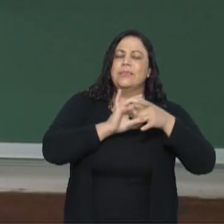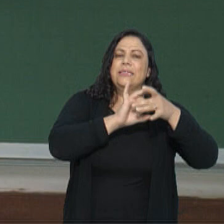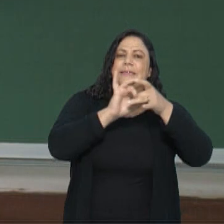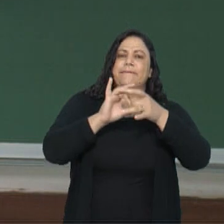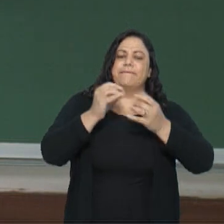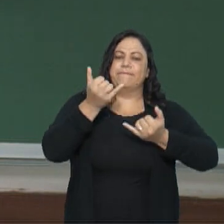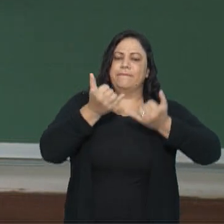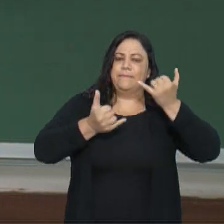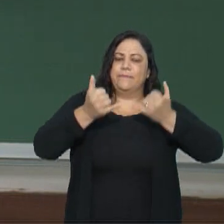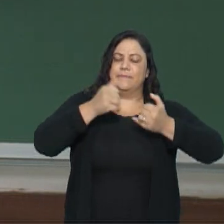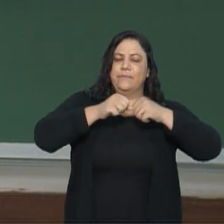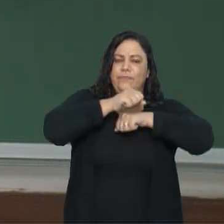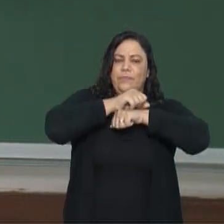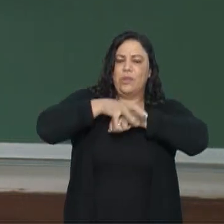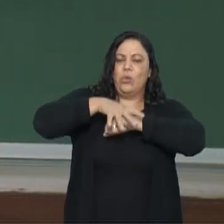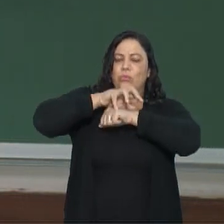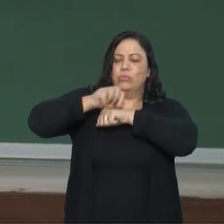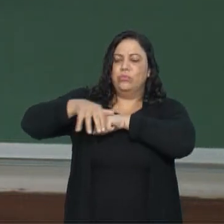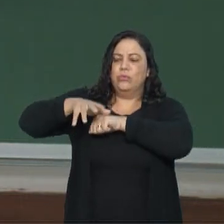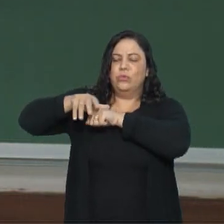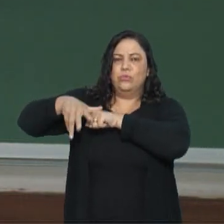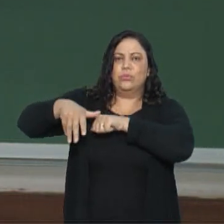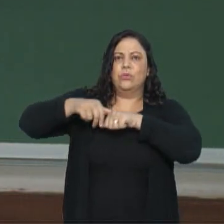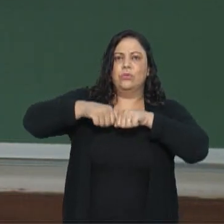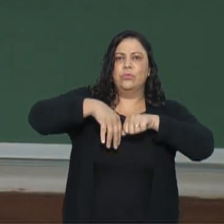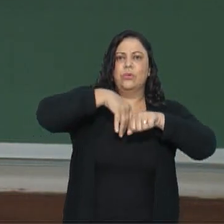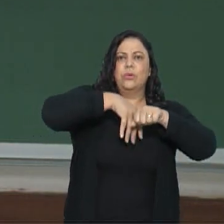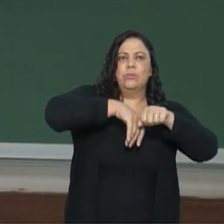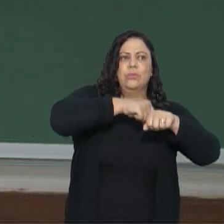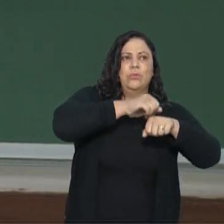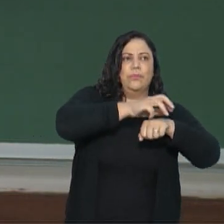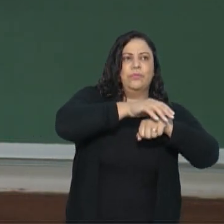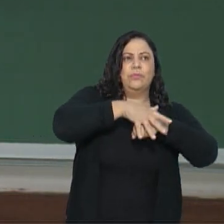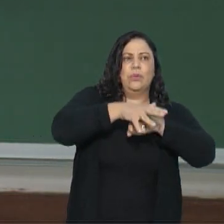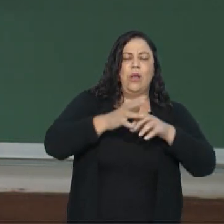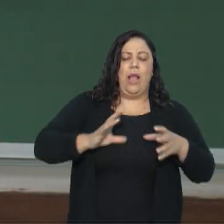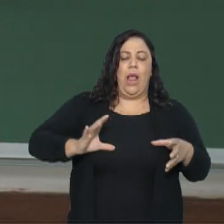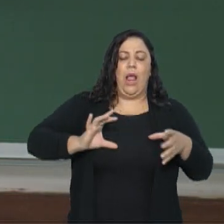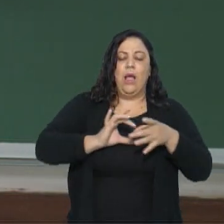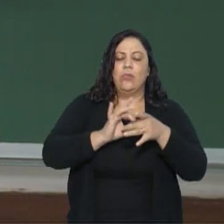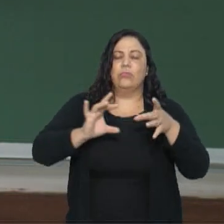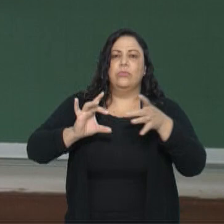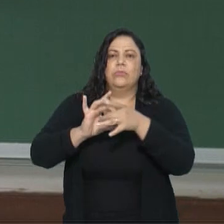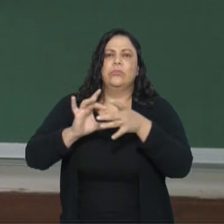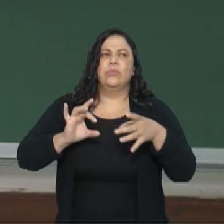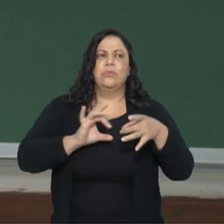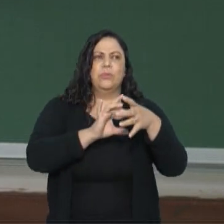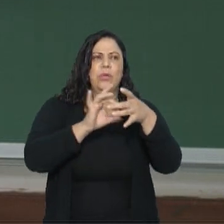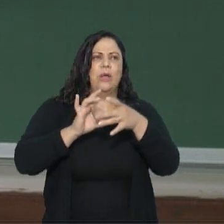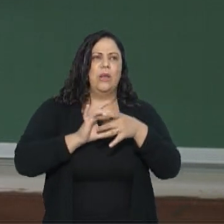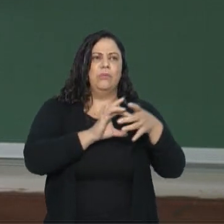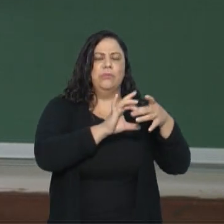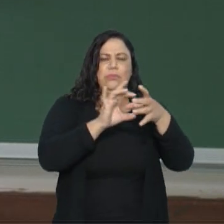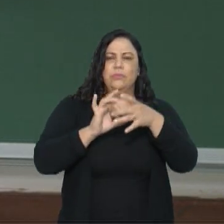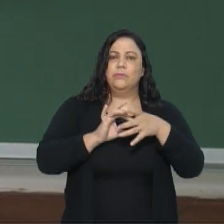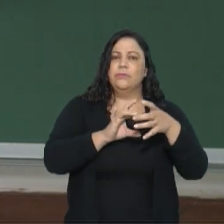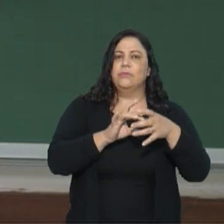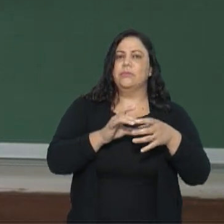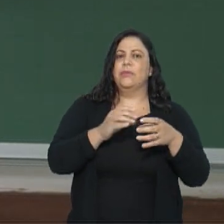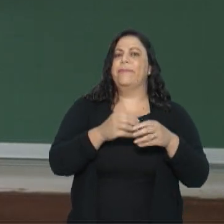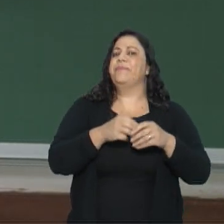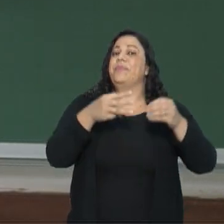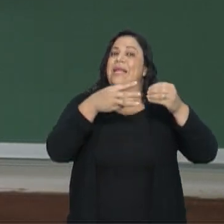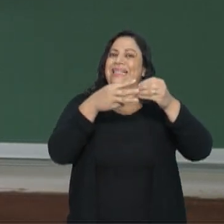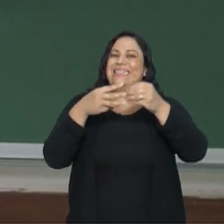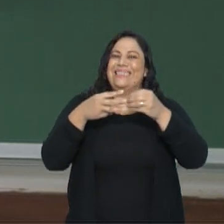terminais do nosso neurônio. Já os gânglios são formados por agrupamentos dos corpos celulares do mesmo